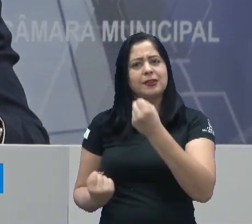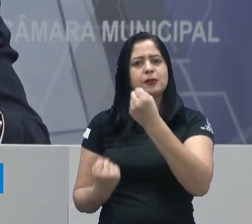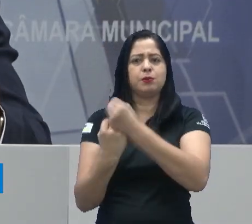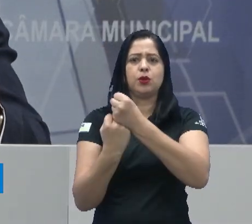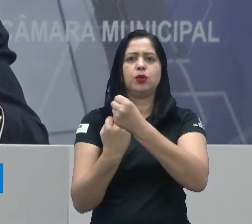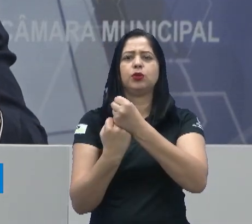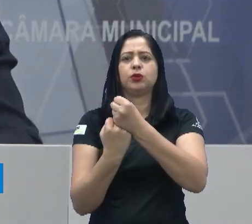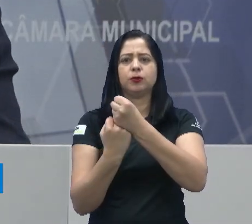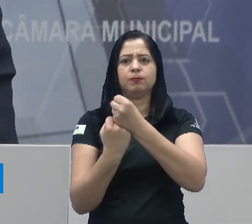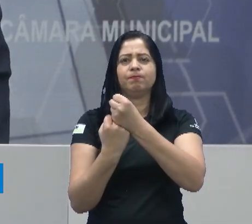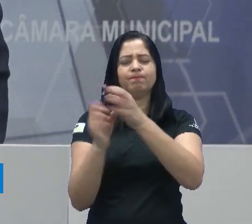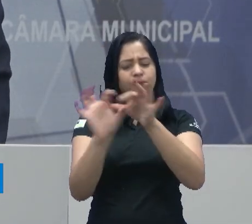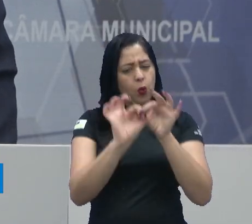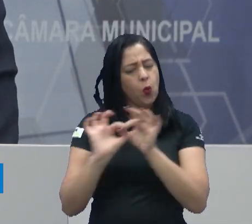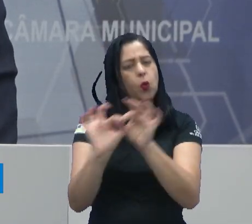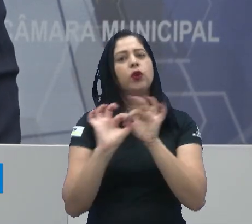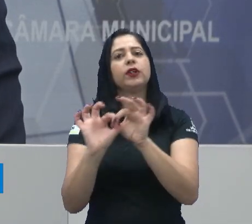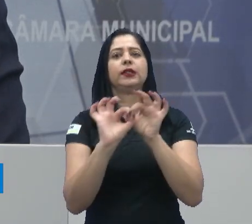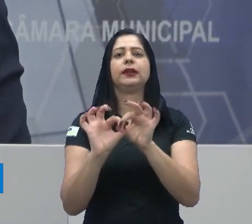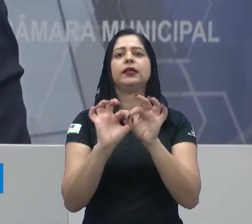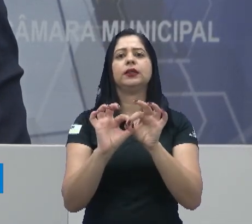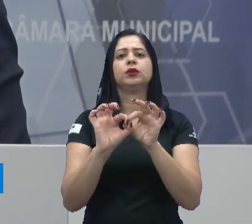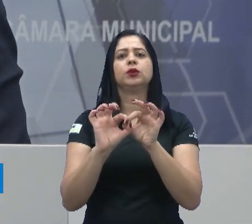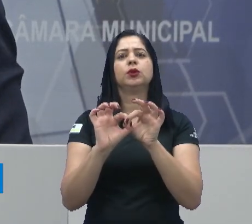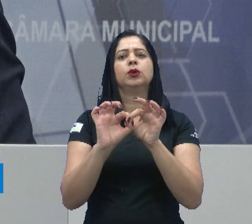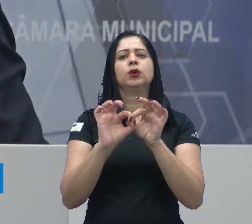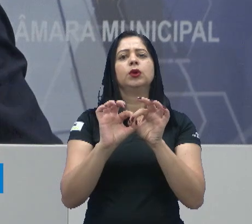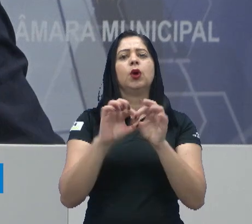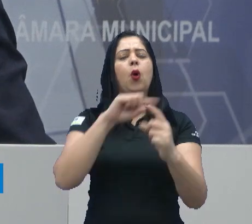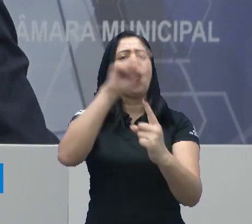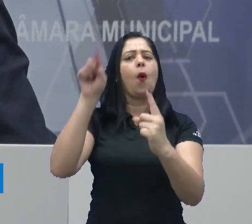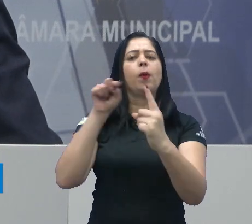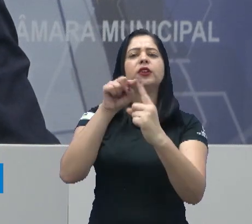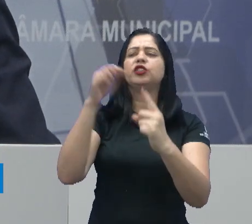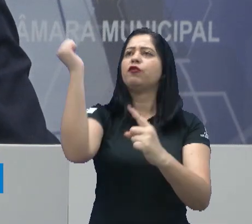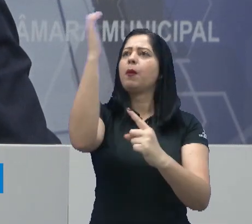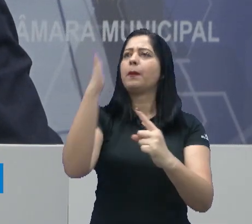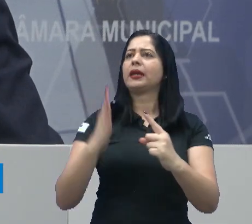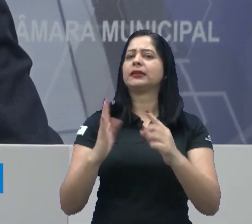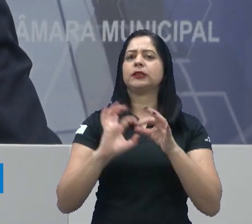juntos nessa missão pelo Brasil.